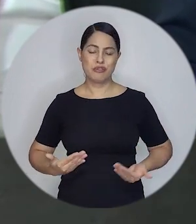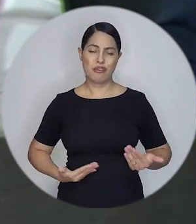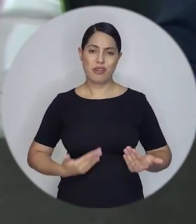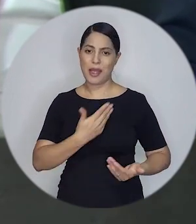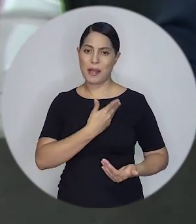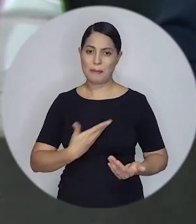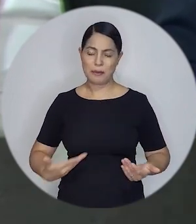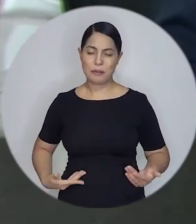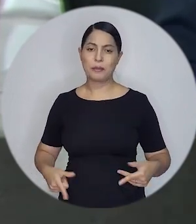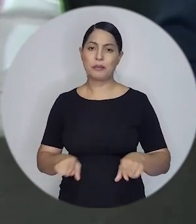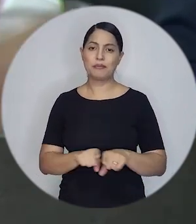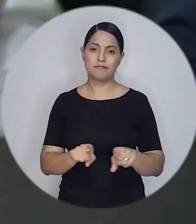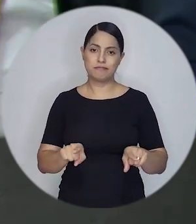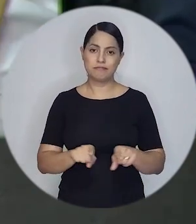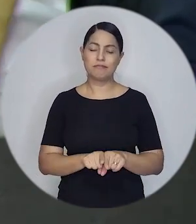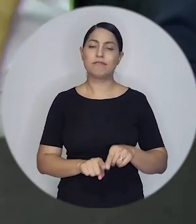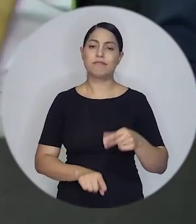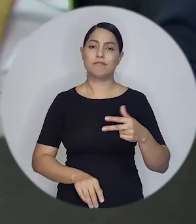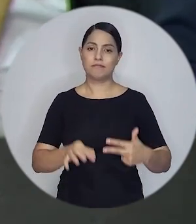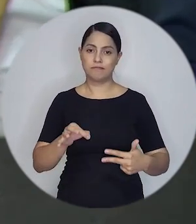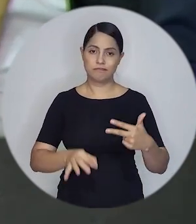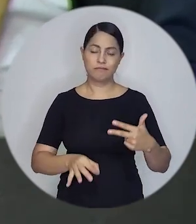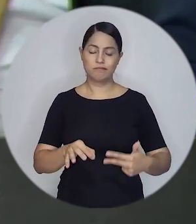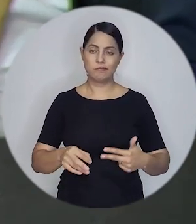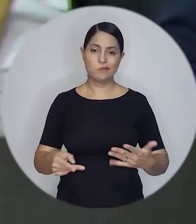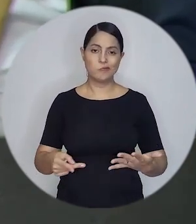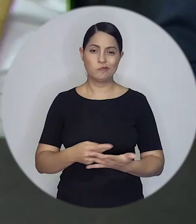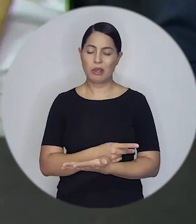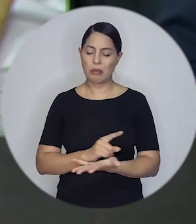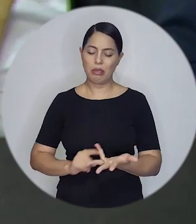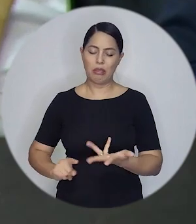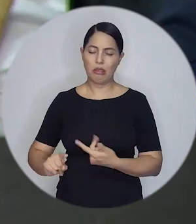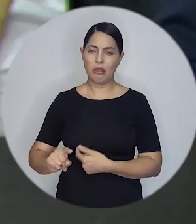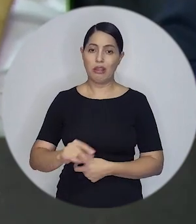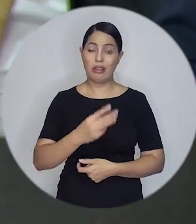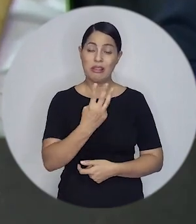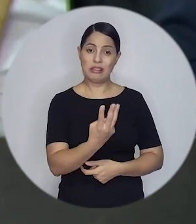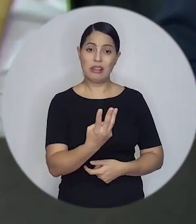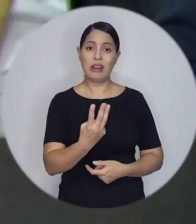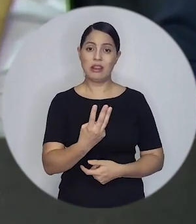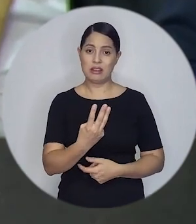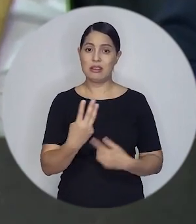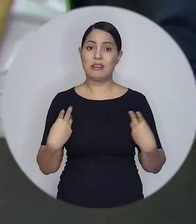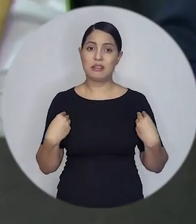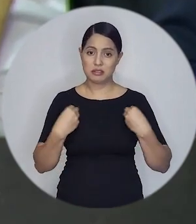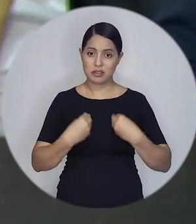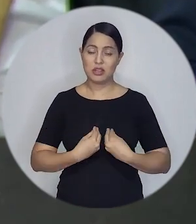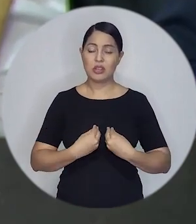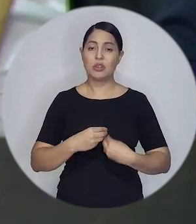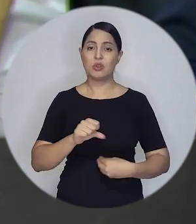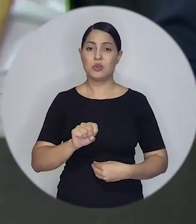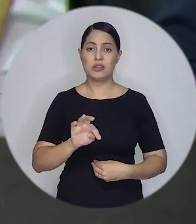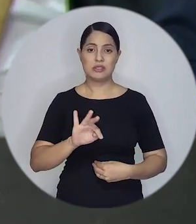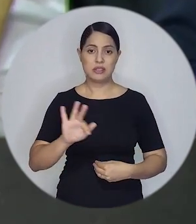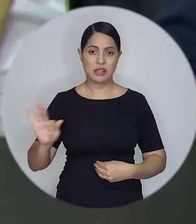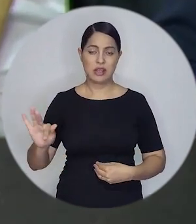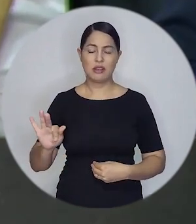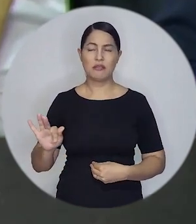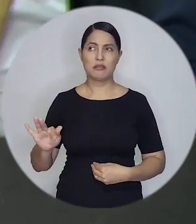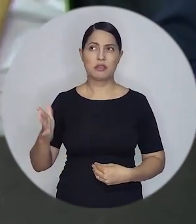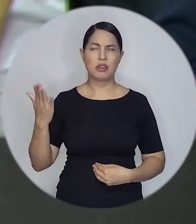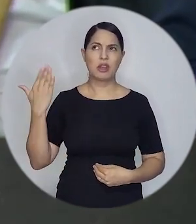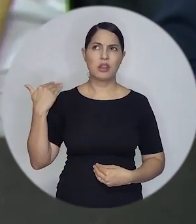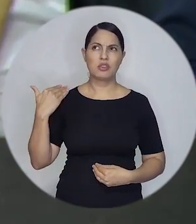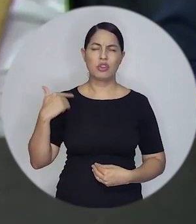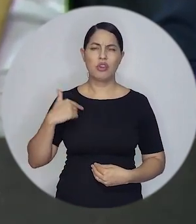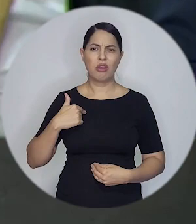de funcionários da administração pública e do Poder Judiciário, como de fato ocorreu com as cassações de 3 ministros do Supremo Tribunal.